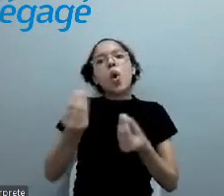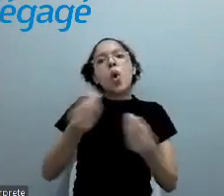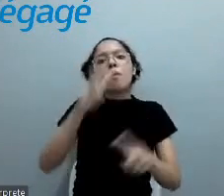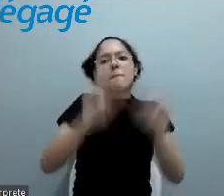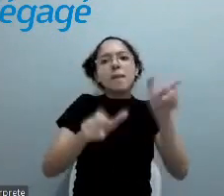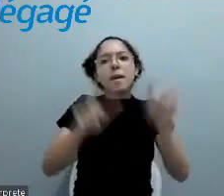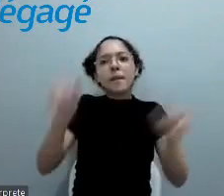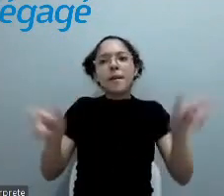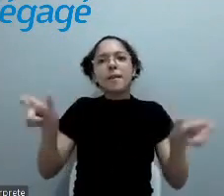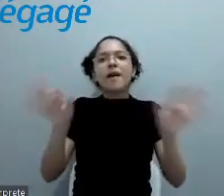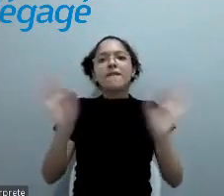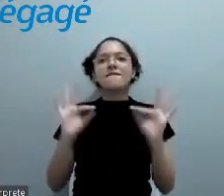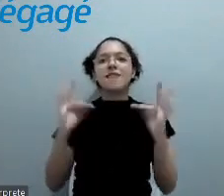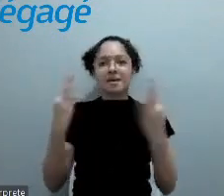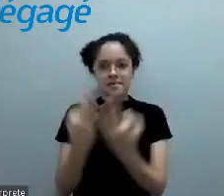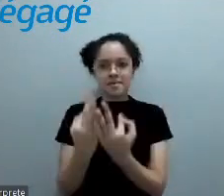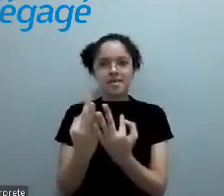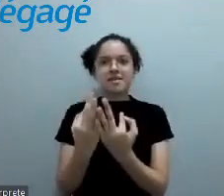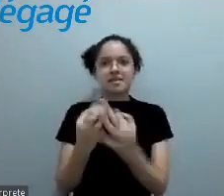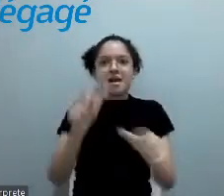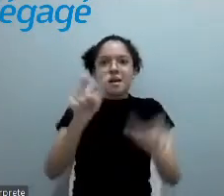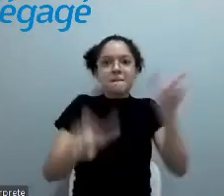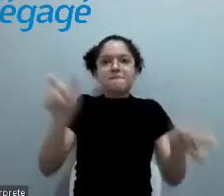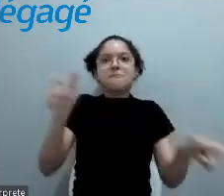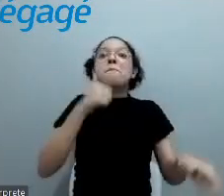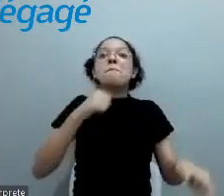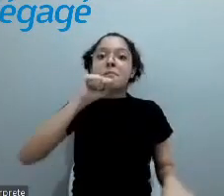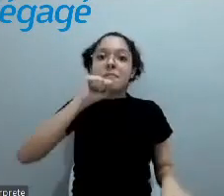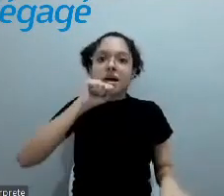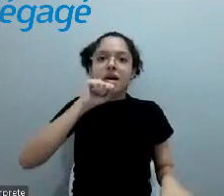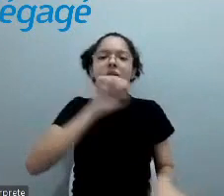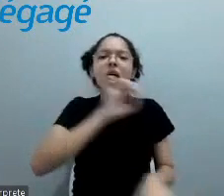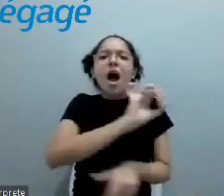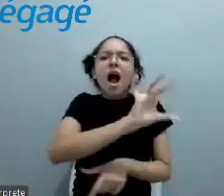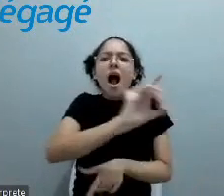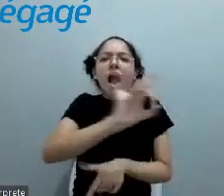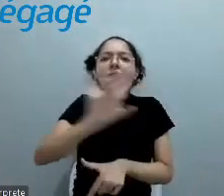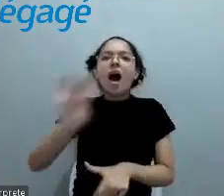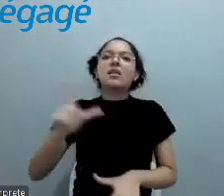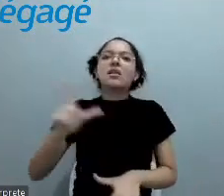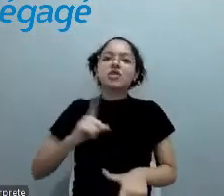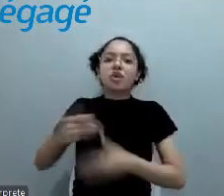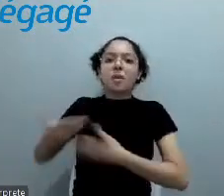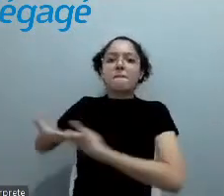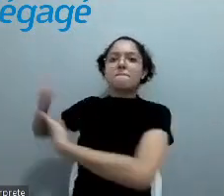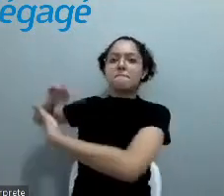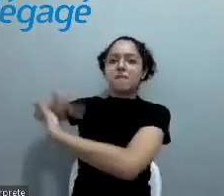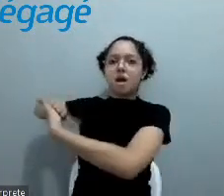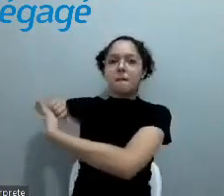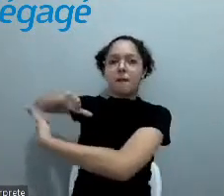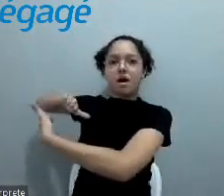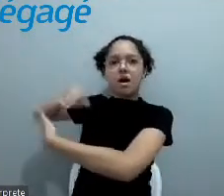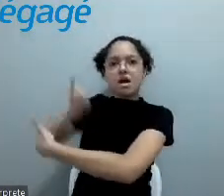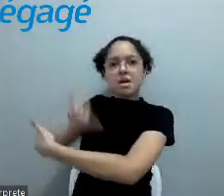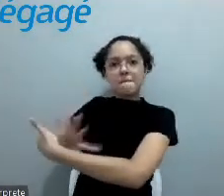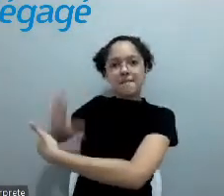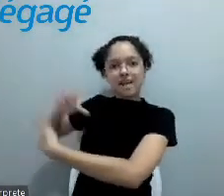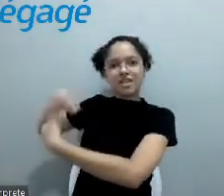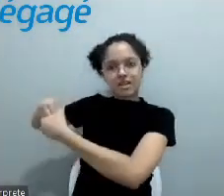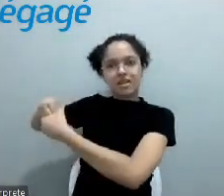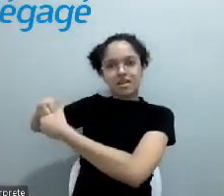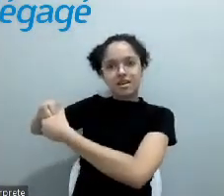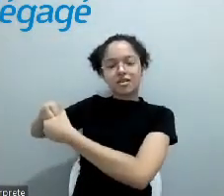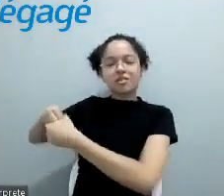responsáveis. Então, cada pessoa tinha esses três envelopes, e dentro de cada um ficavam as imagens, enquanto no lado de fora essas escritas,